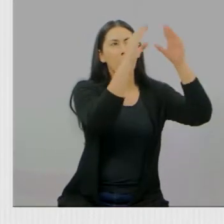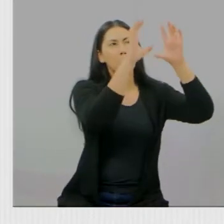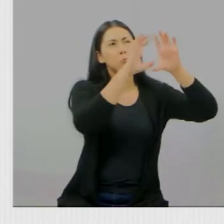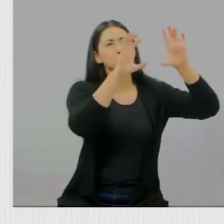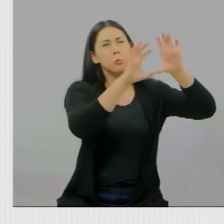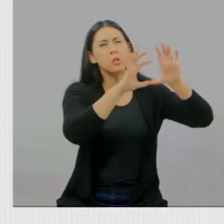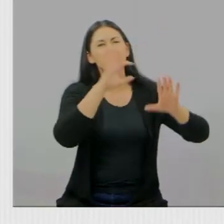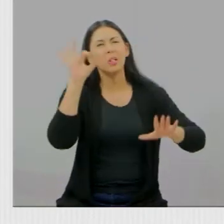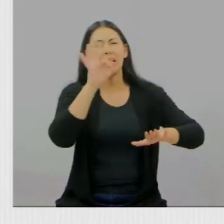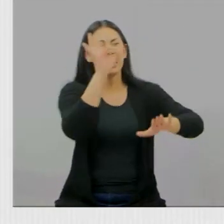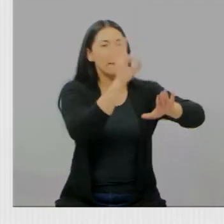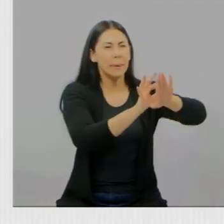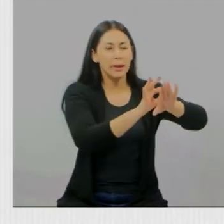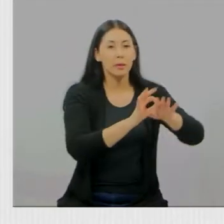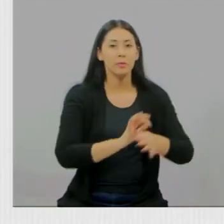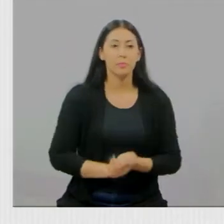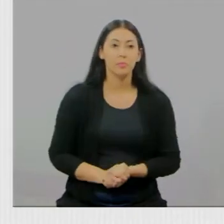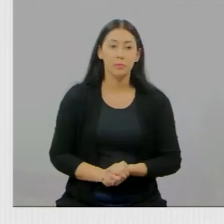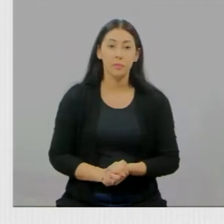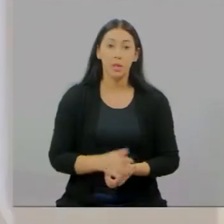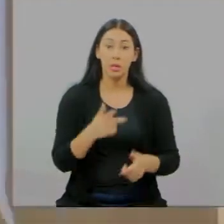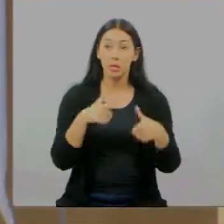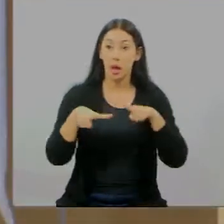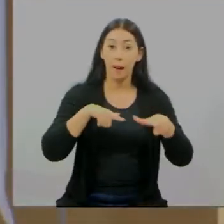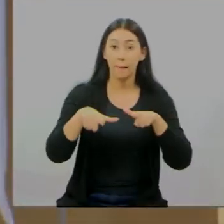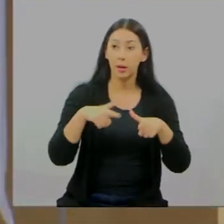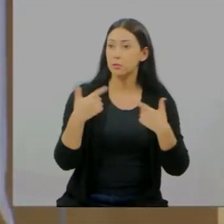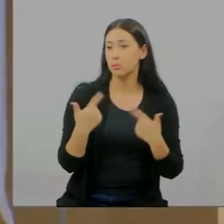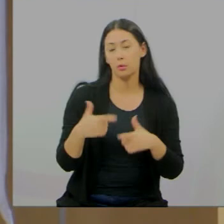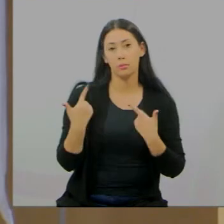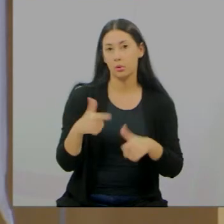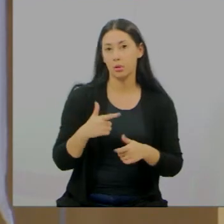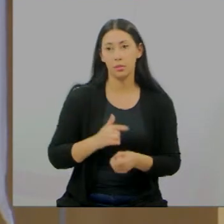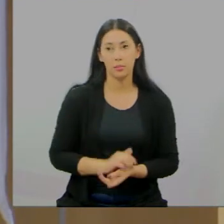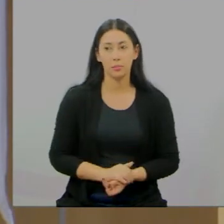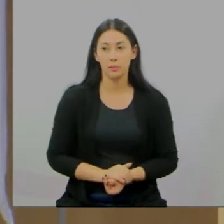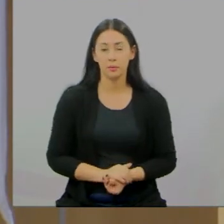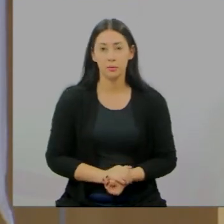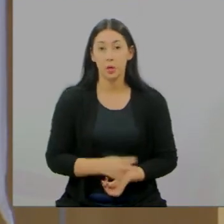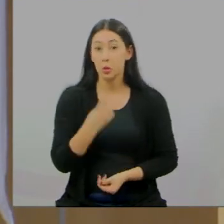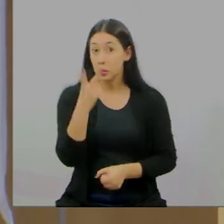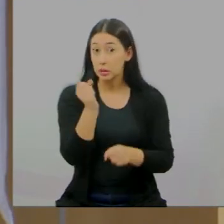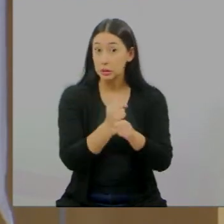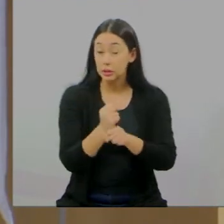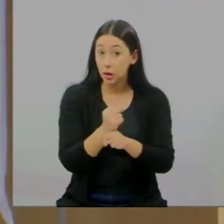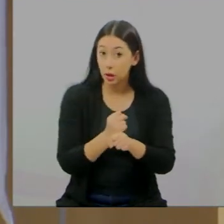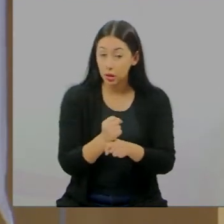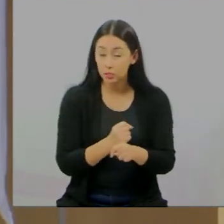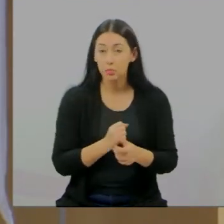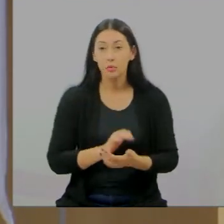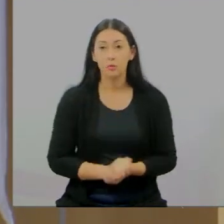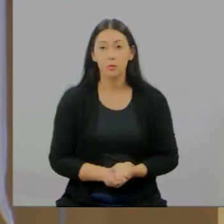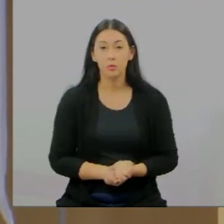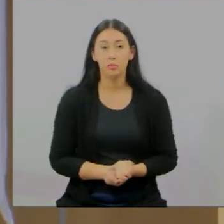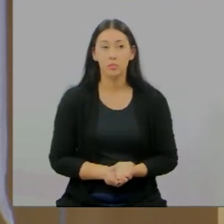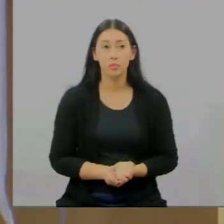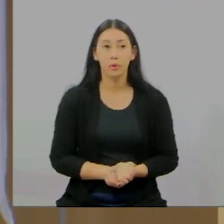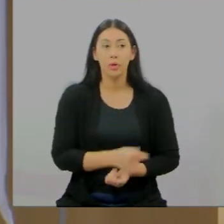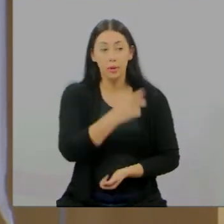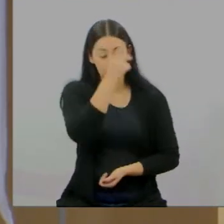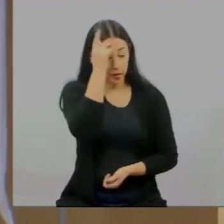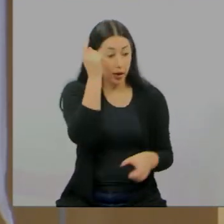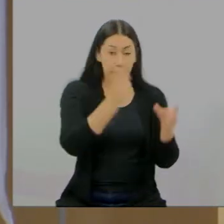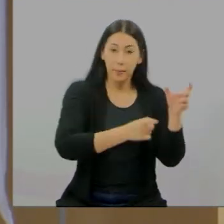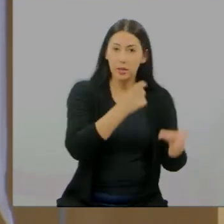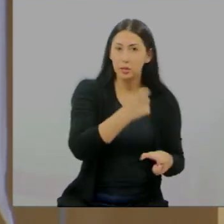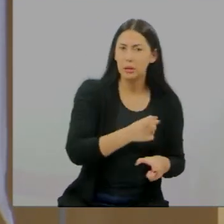esse serviço pelo meio ambiente. 2 anos, gente. 2 anos. Daí a comunidade cansou